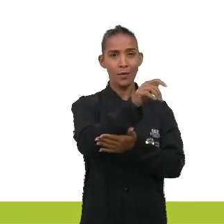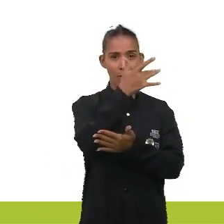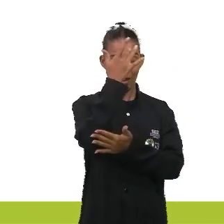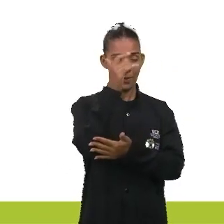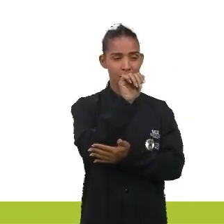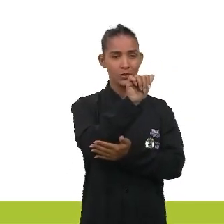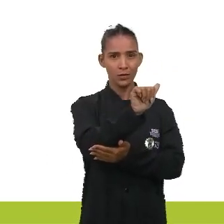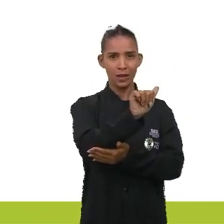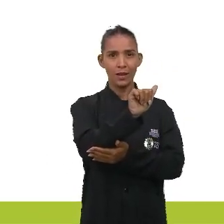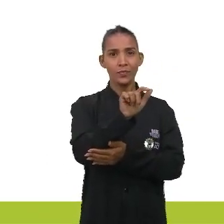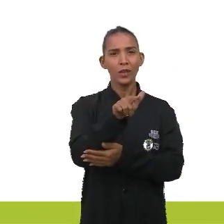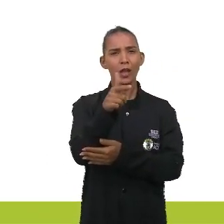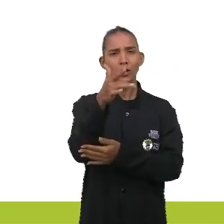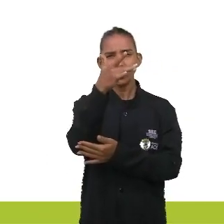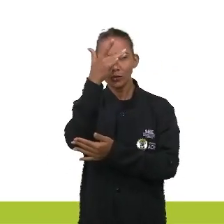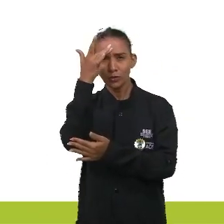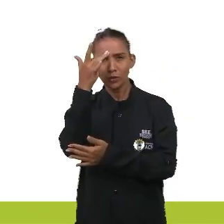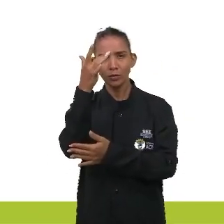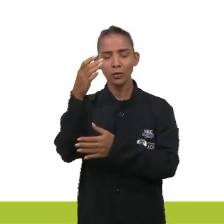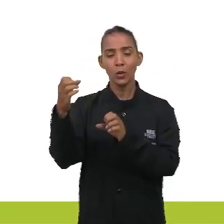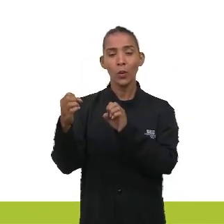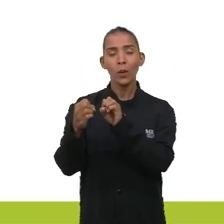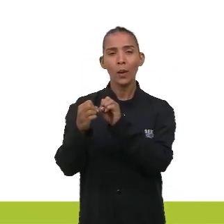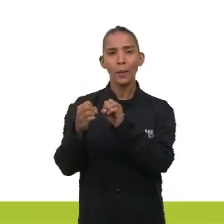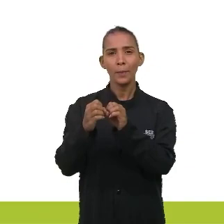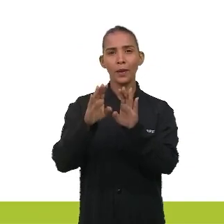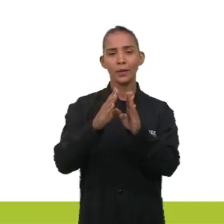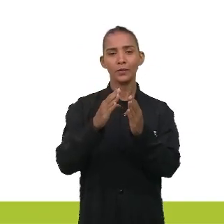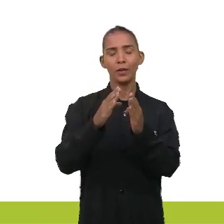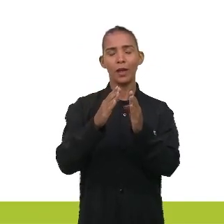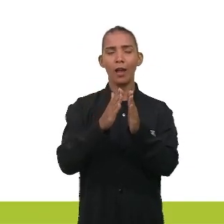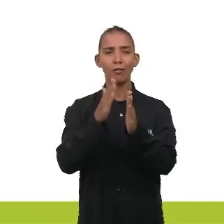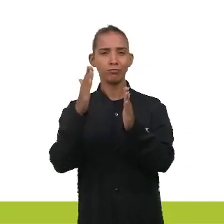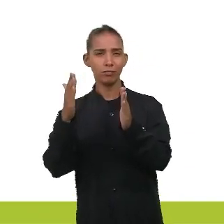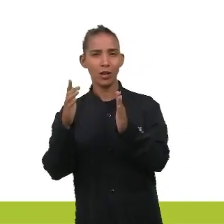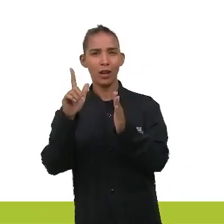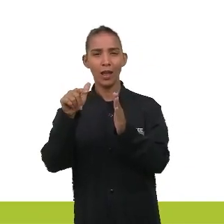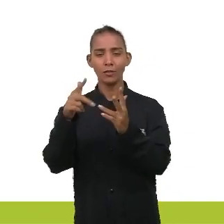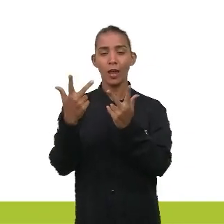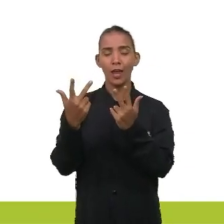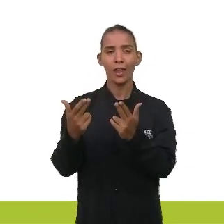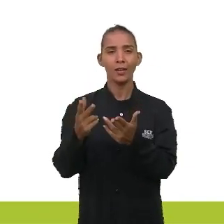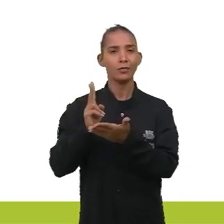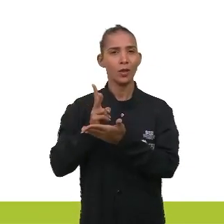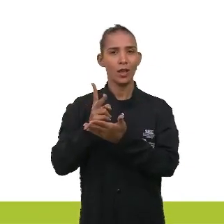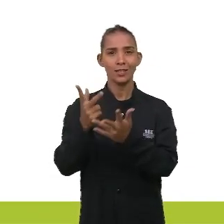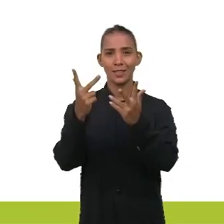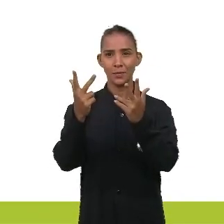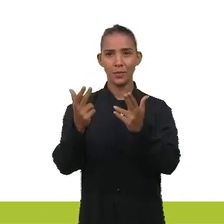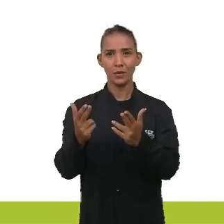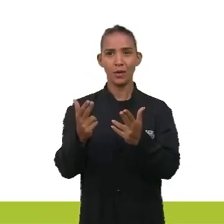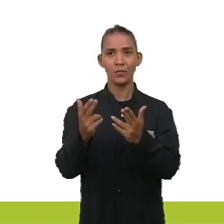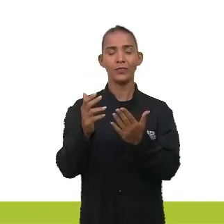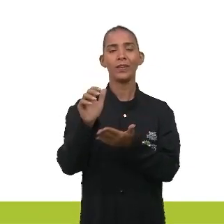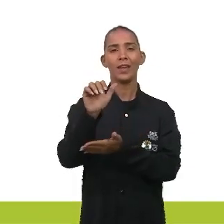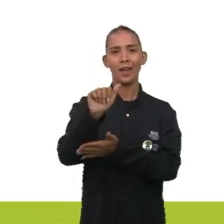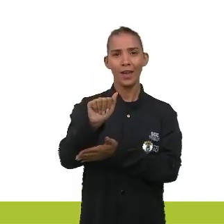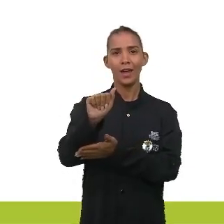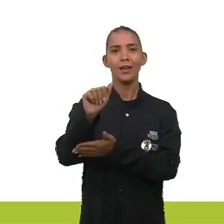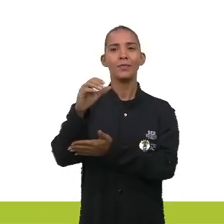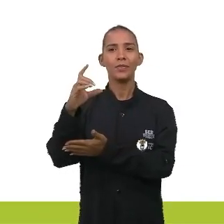as pessoas que estão ao lado da pessoa A sempre são as mesmas pessoas, a B e a D.